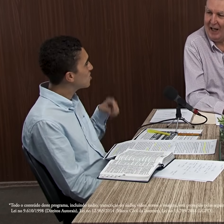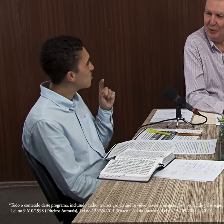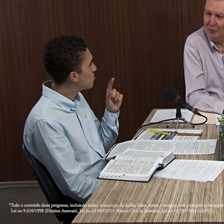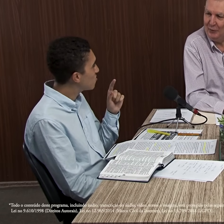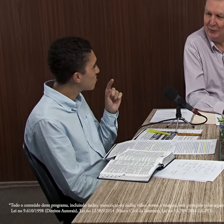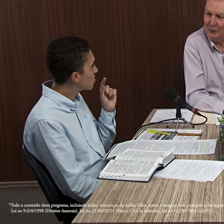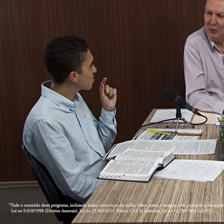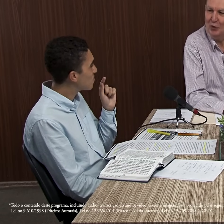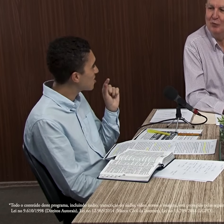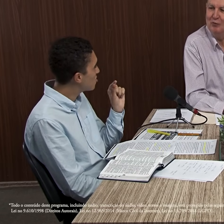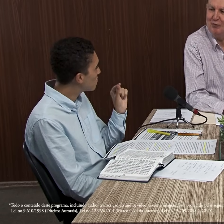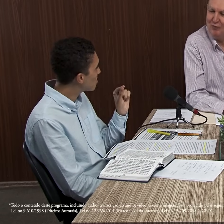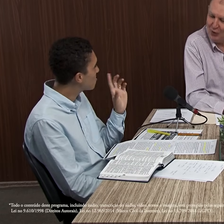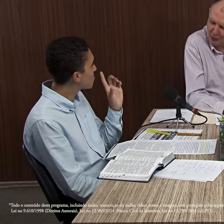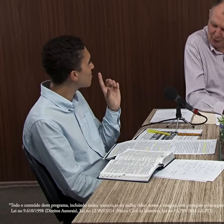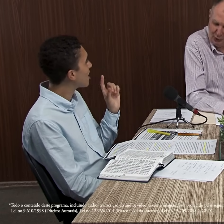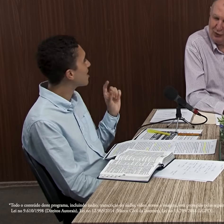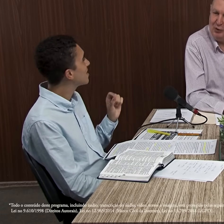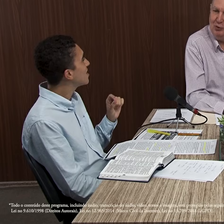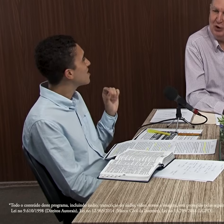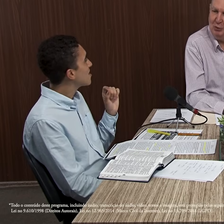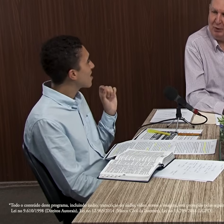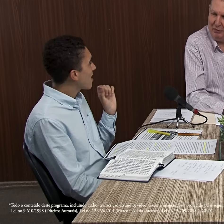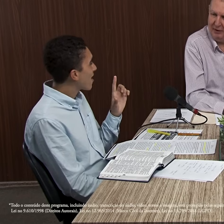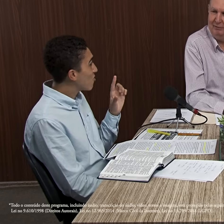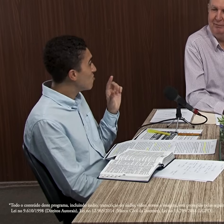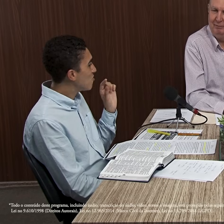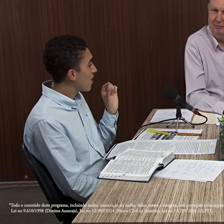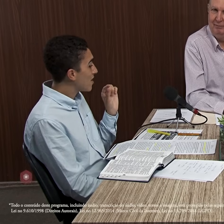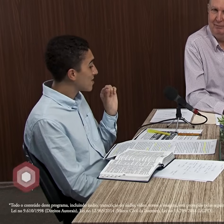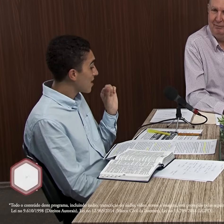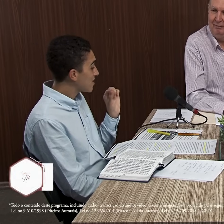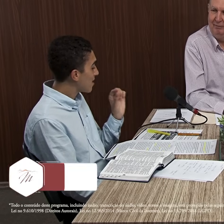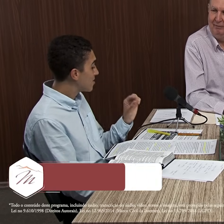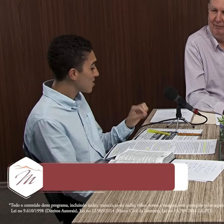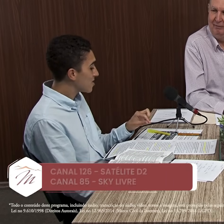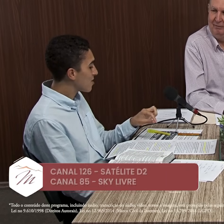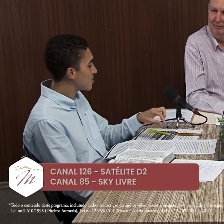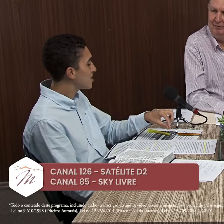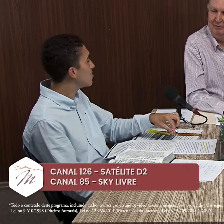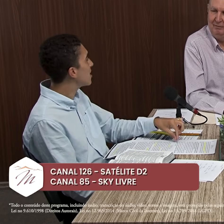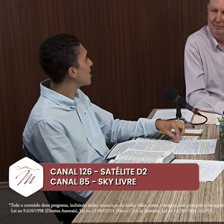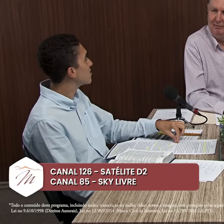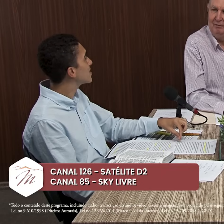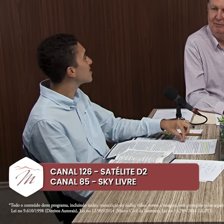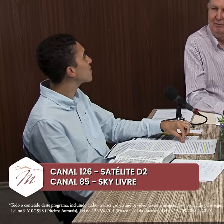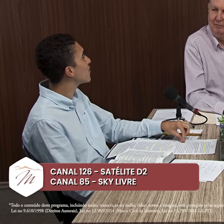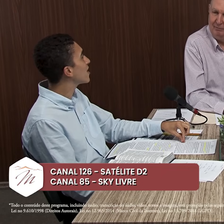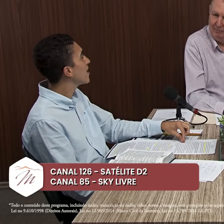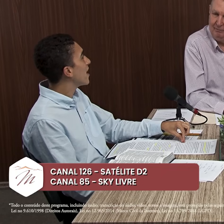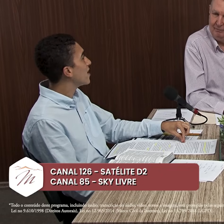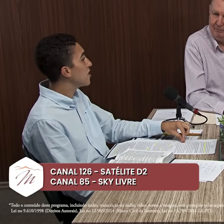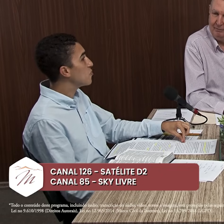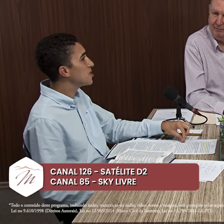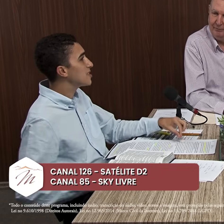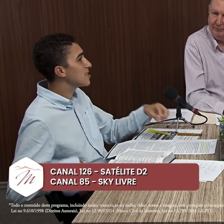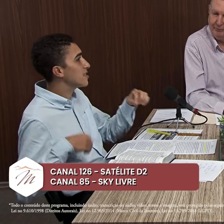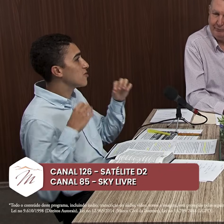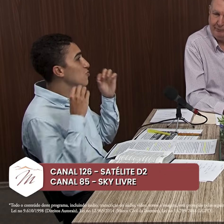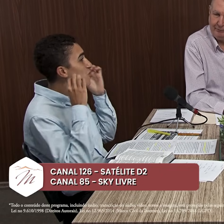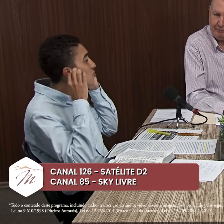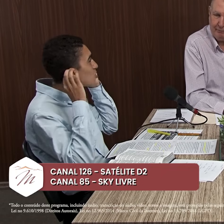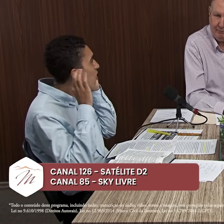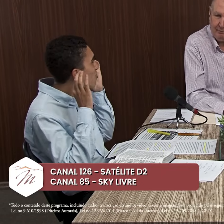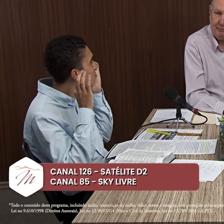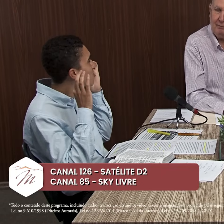seu diário, o seu só precisa de um segundo para de falar. um segundinho para falar. É como as nossas aulas de seminário de ciência e fé. Né? Não